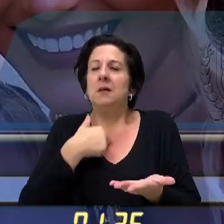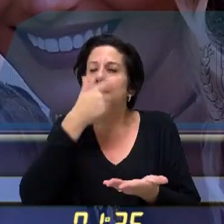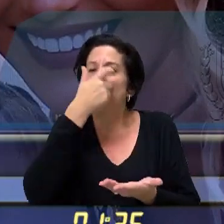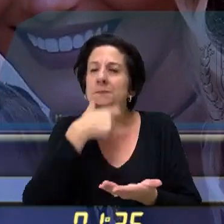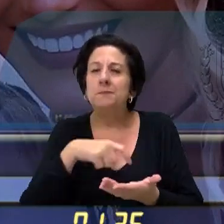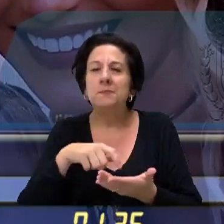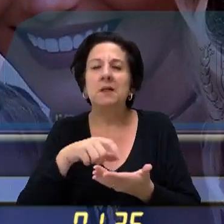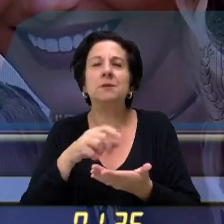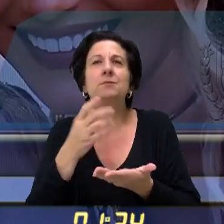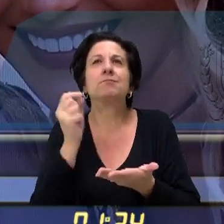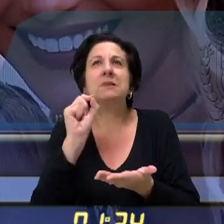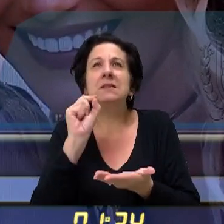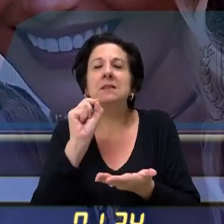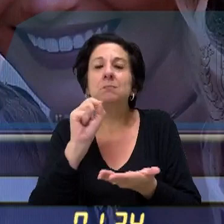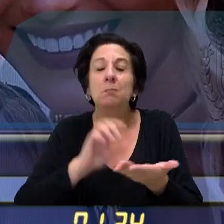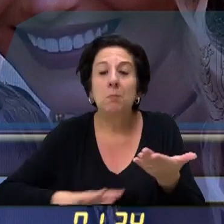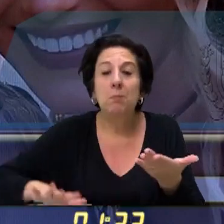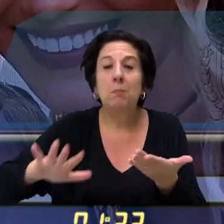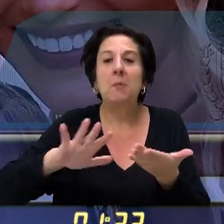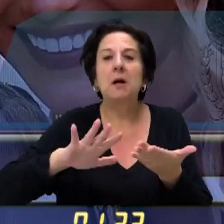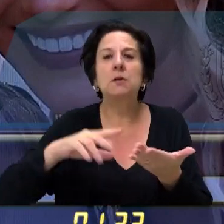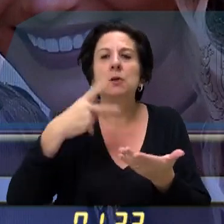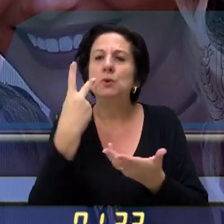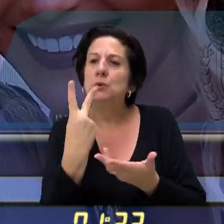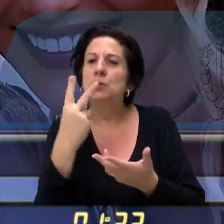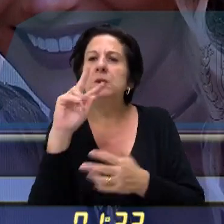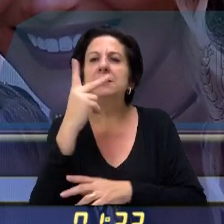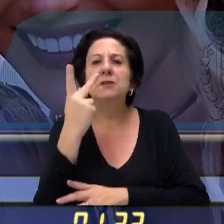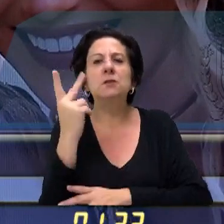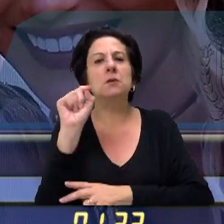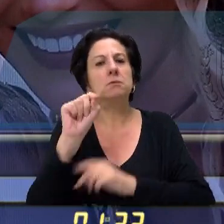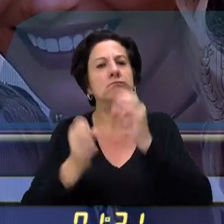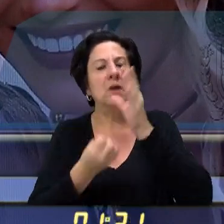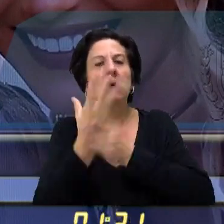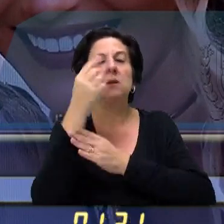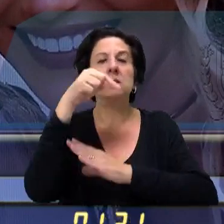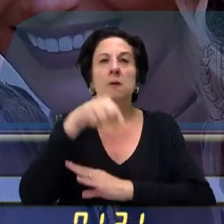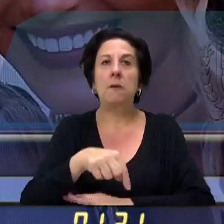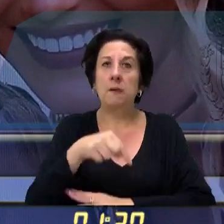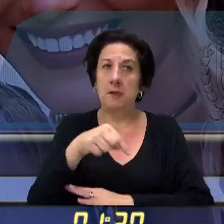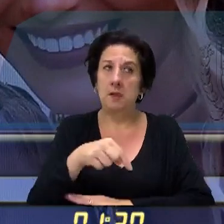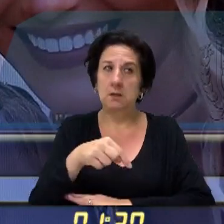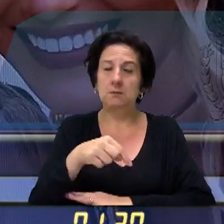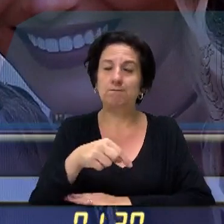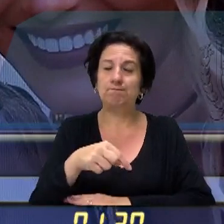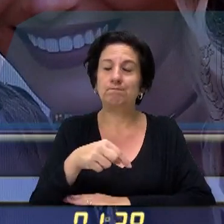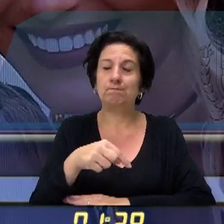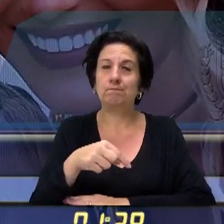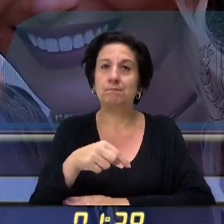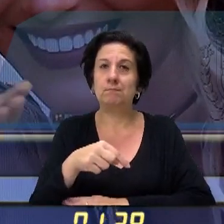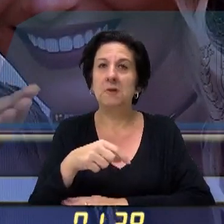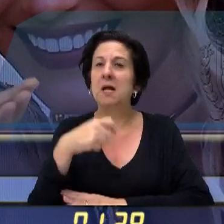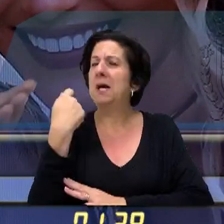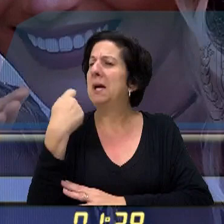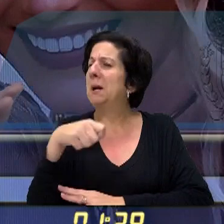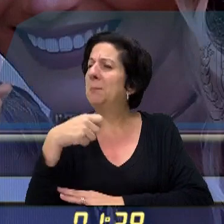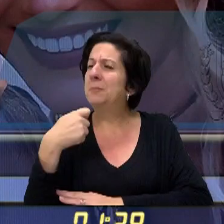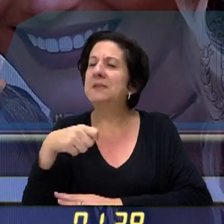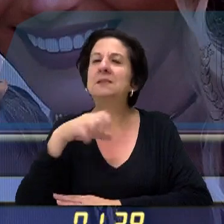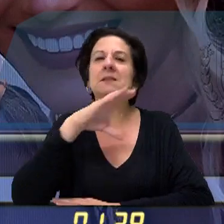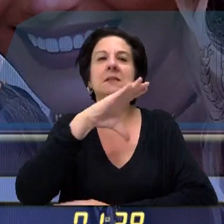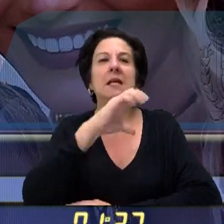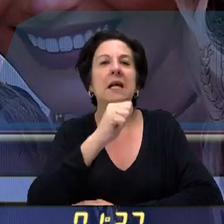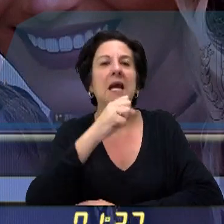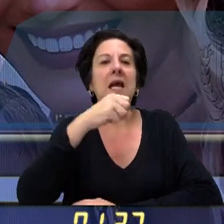no mínimo, por baixo, nesses dois casos aqui, ó, nesses dois casos, tem que ter castração química,